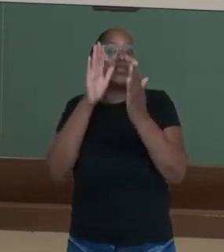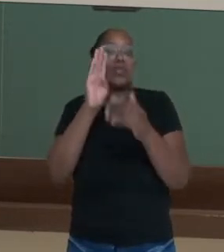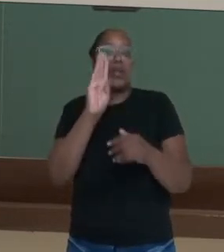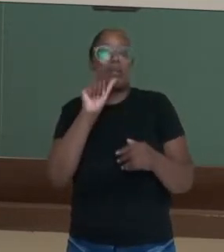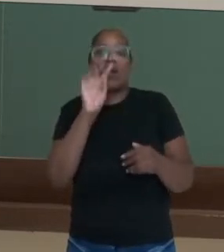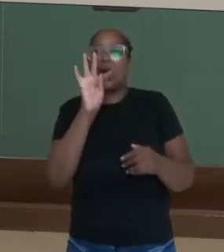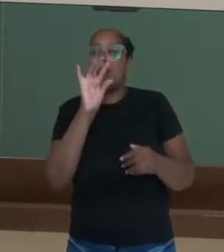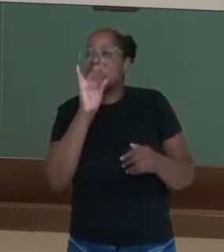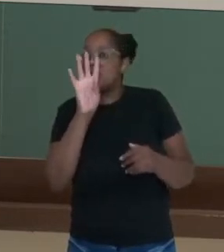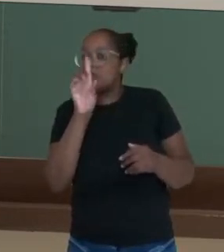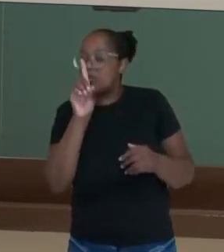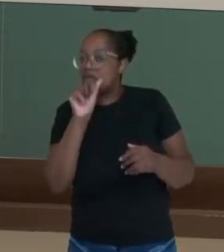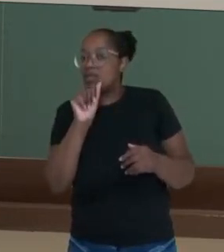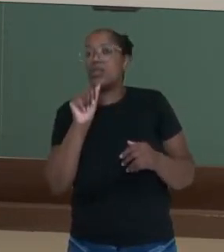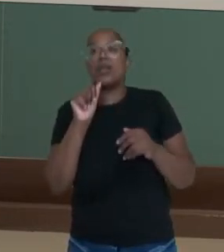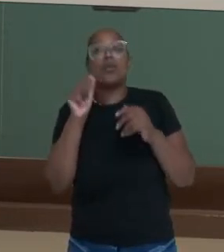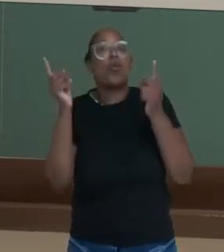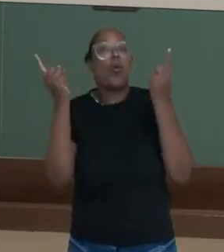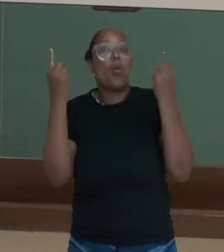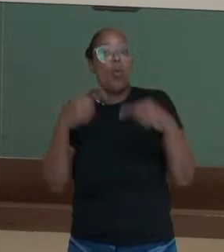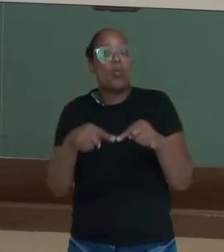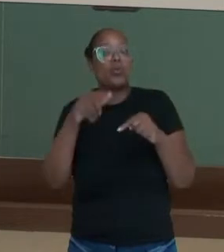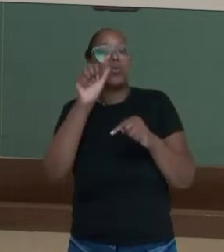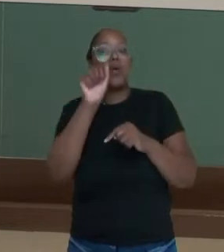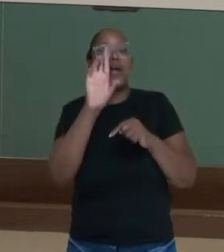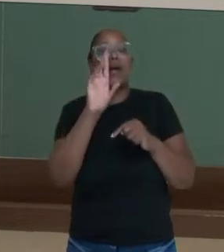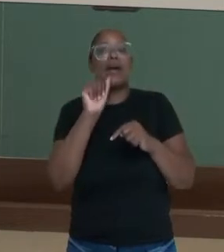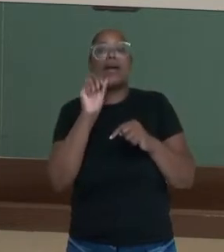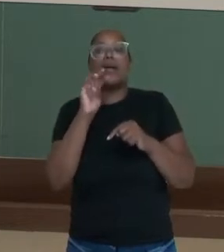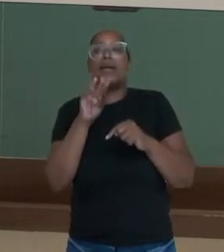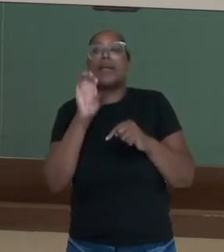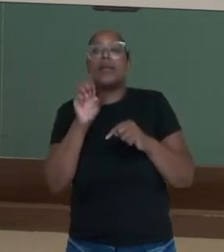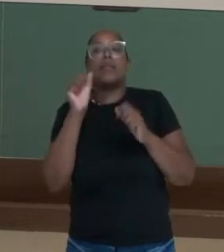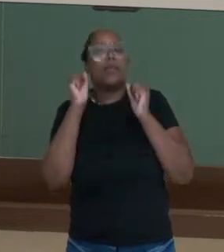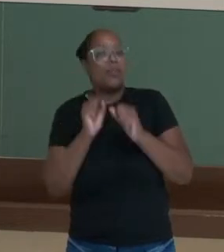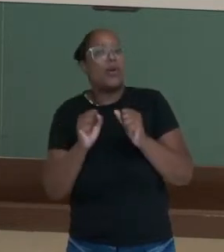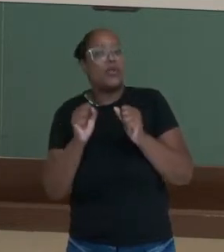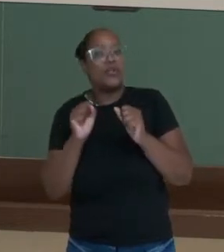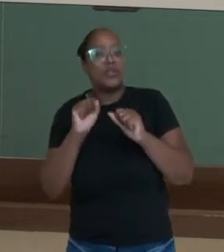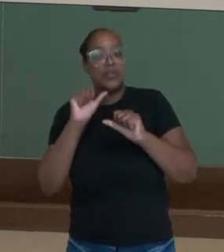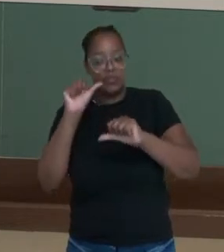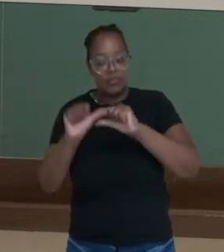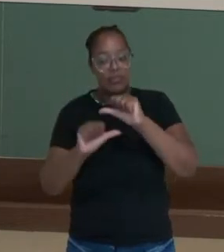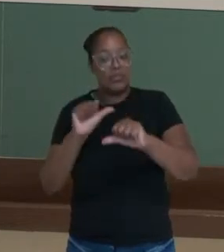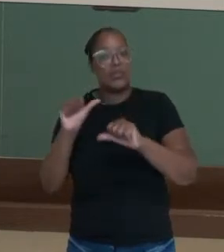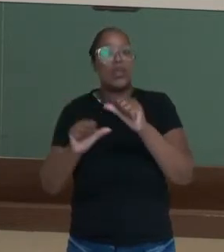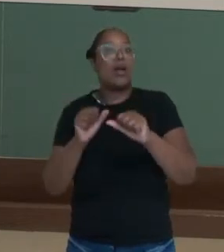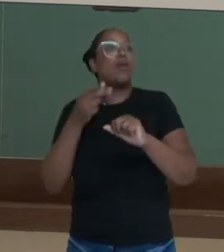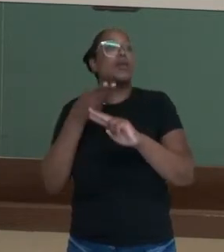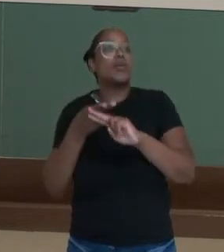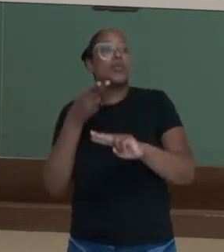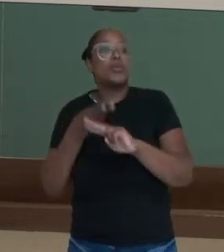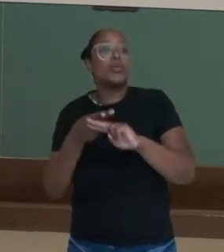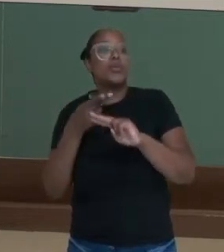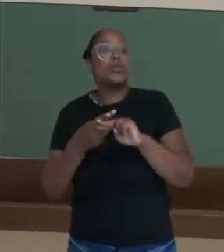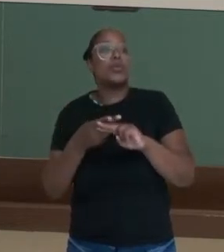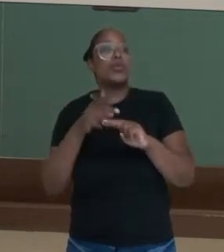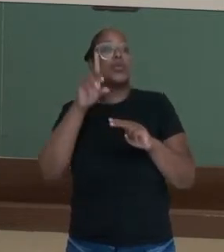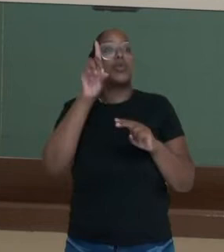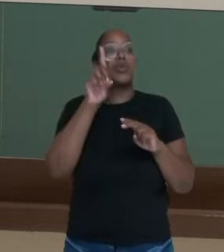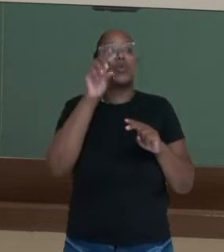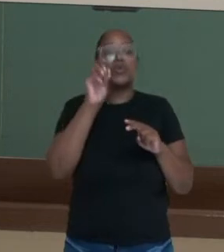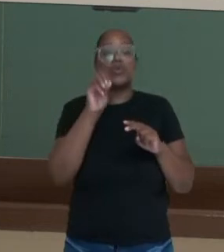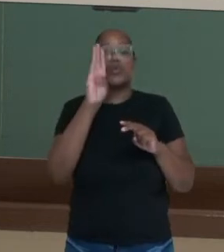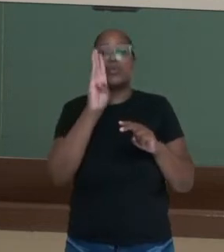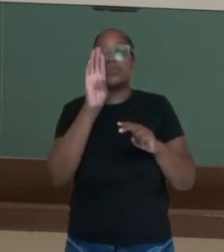contra o arame, certo? E esse som, ele pode ser alterado com o uso do dobrão, essa moedinha,